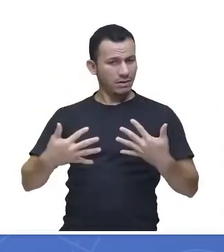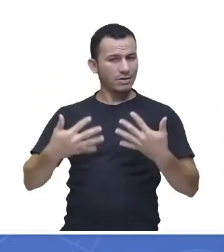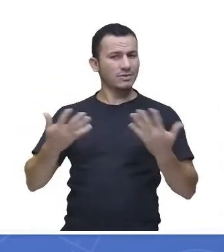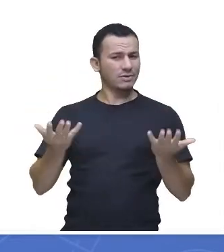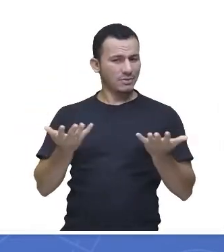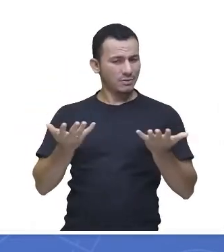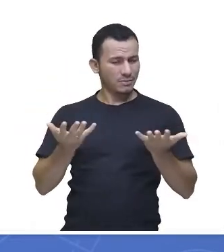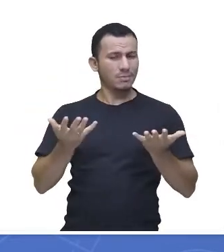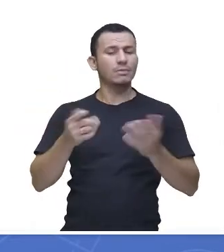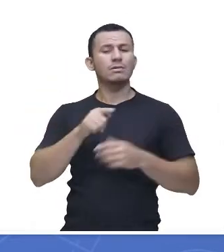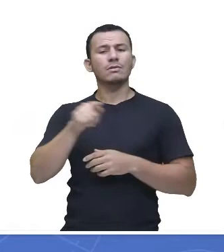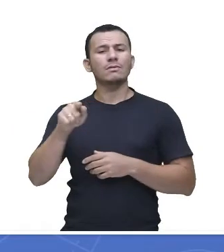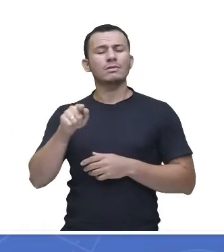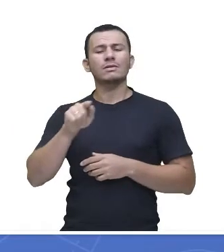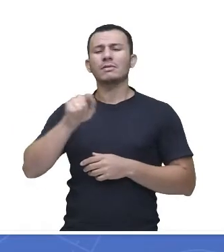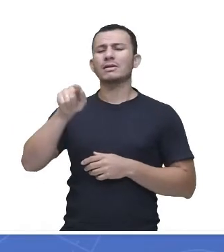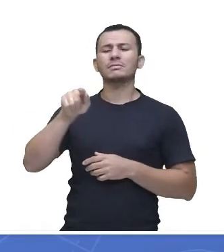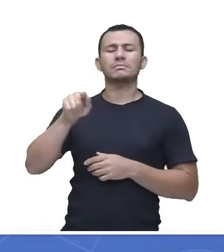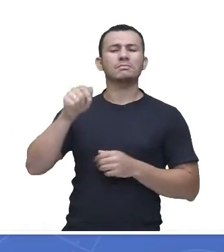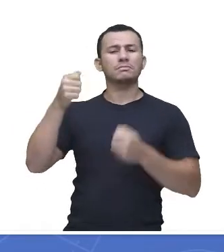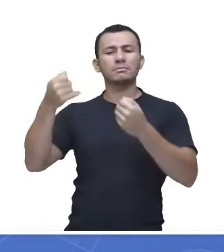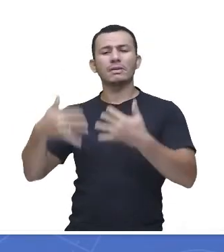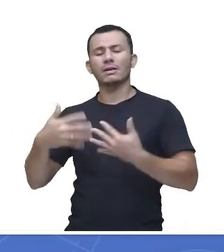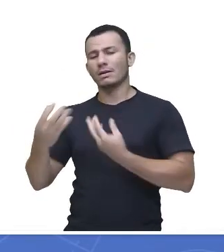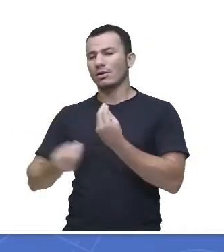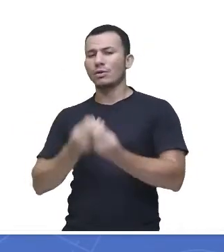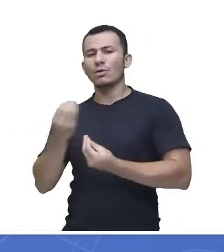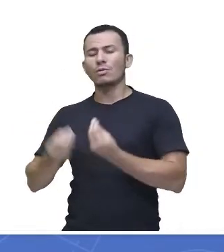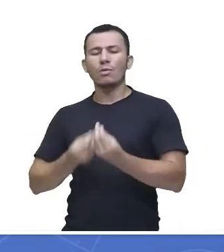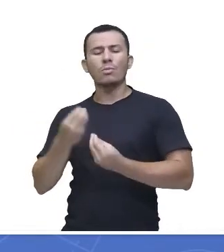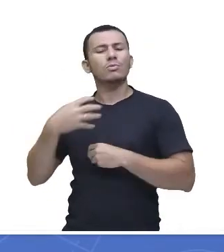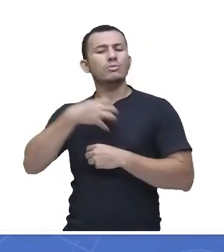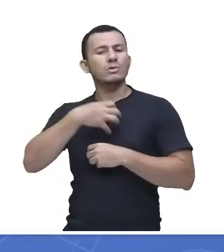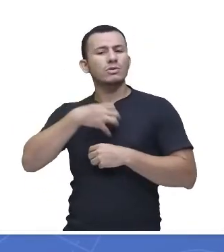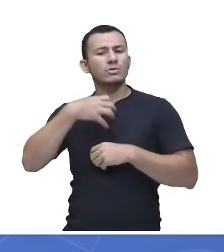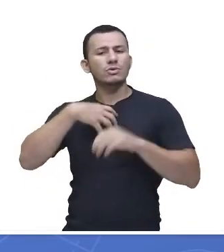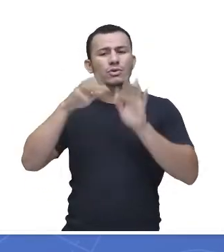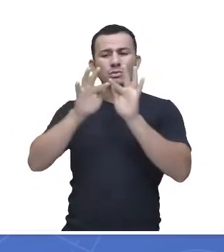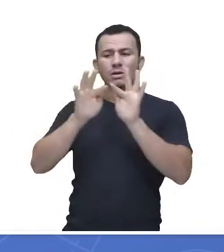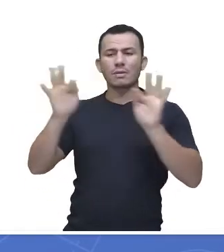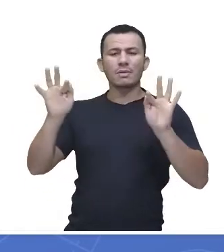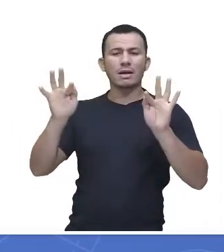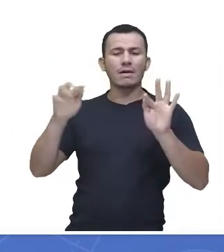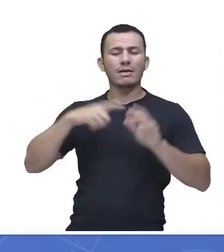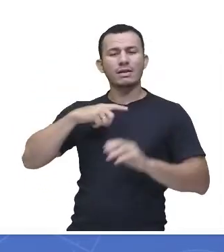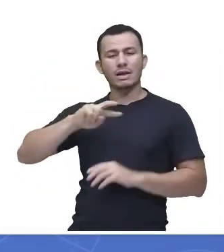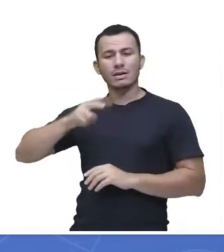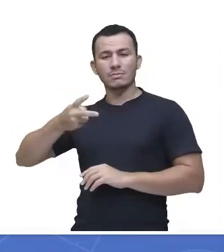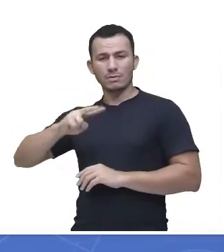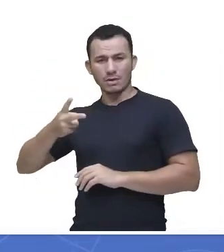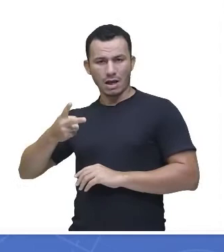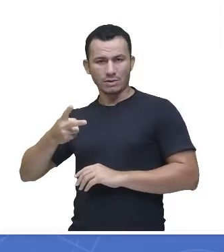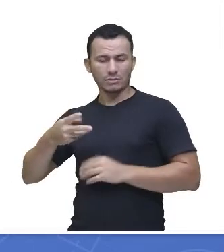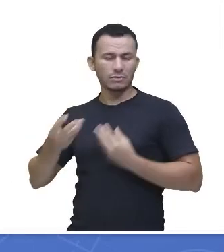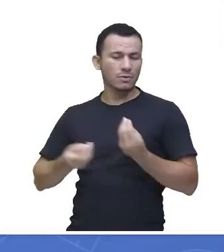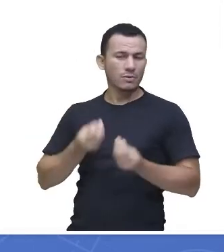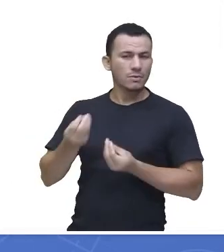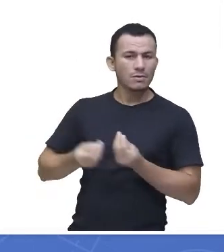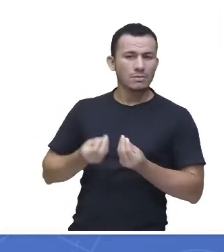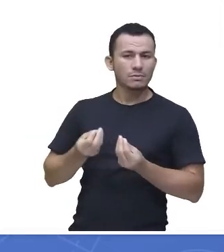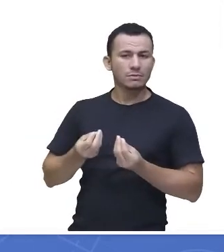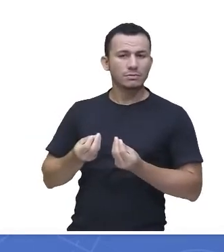aqui, você deve explicar como a expressão assume ambiguidade. Explique como tal expressão